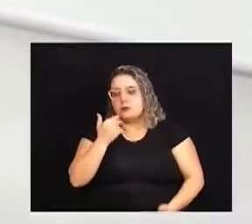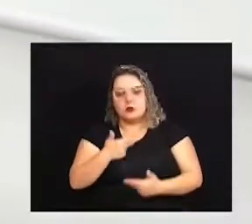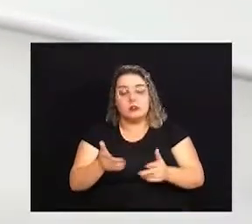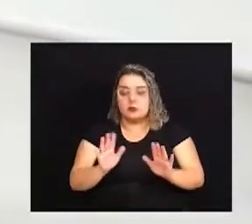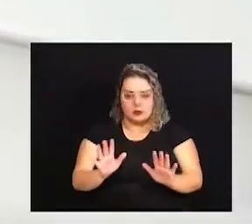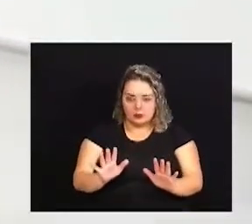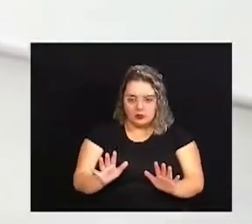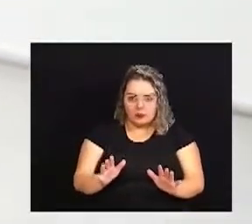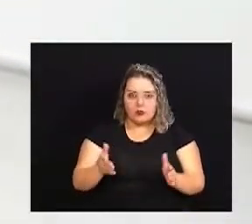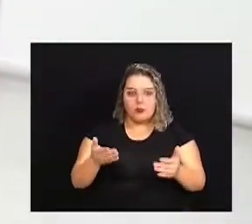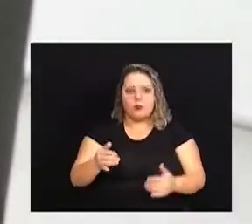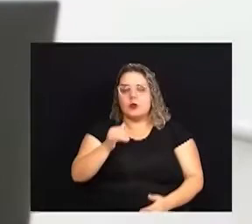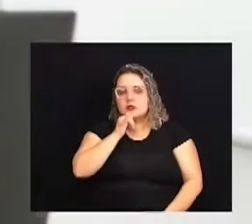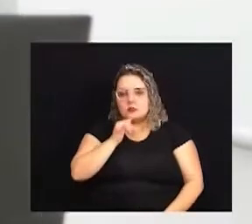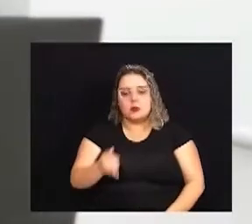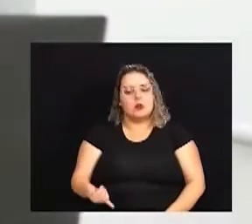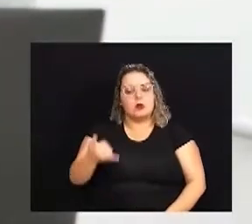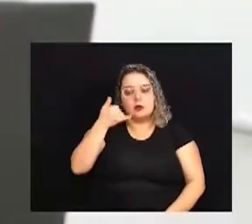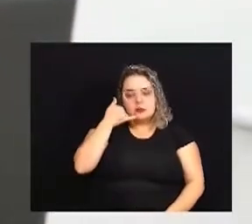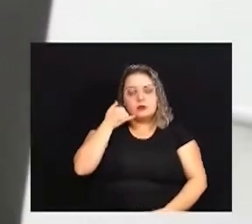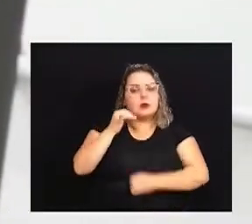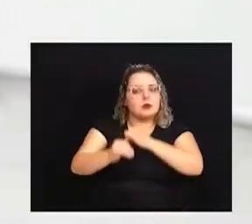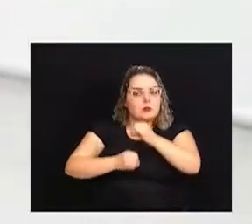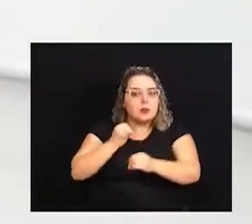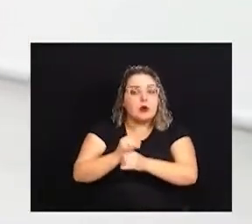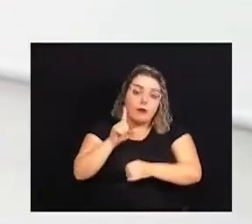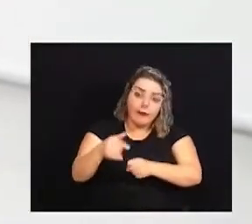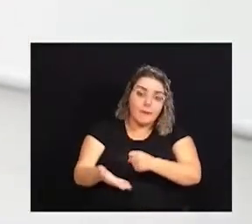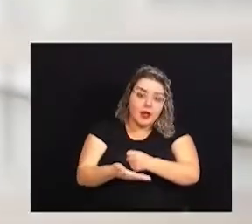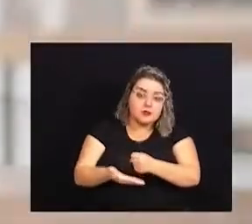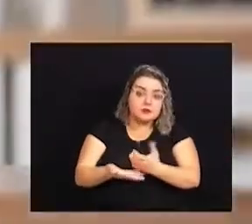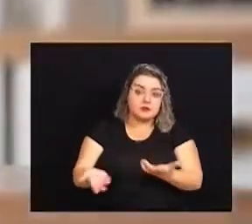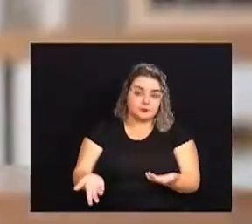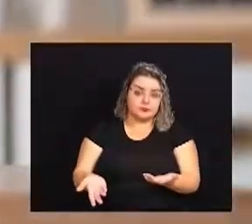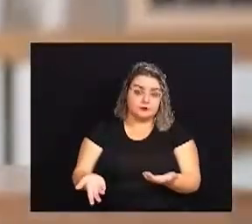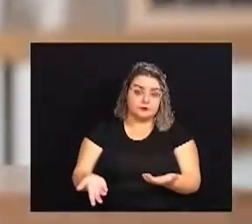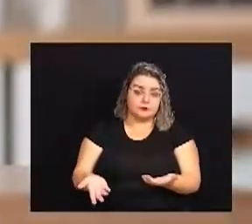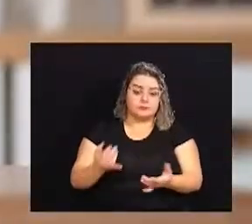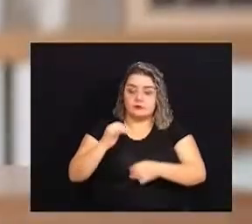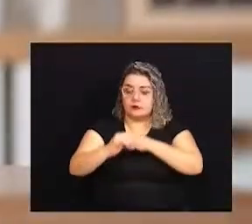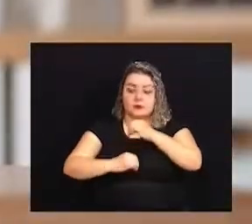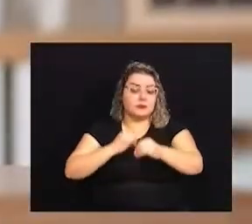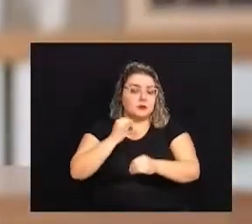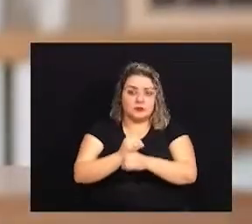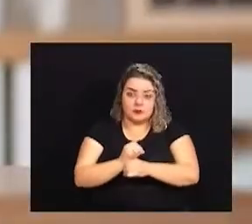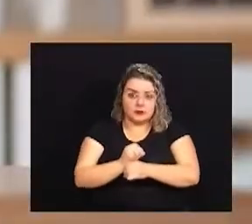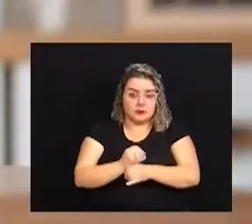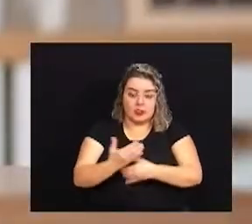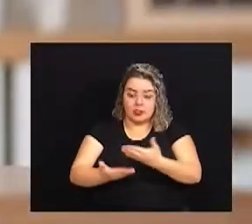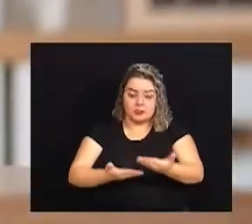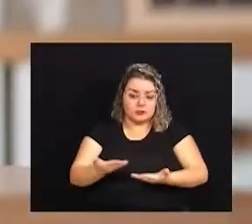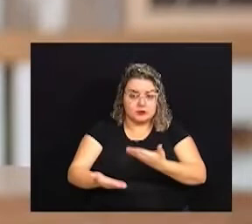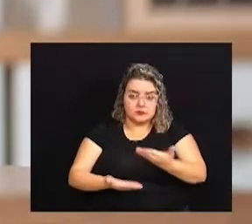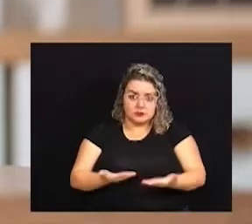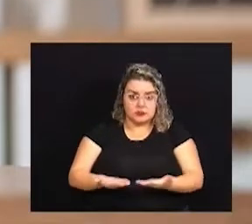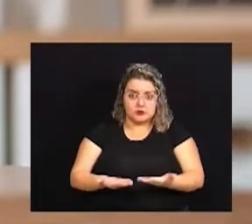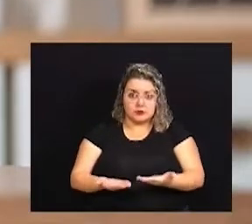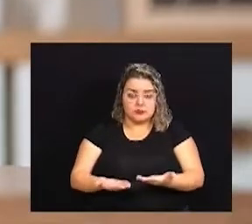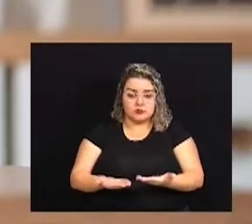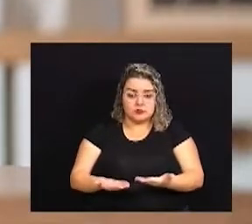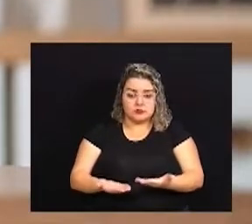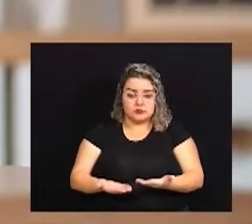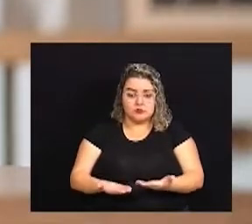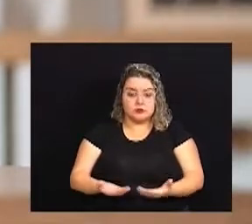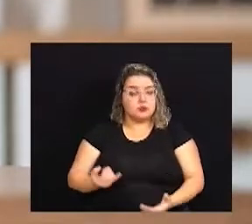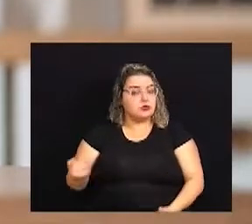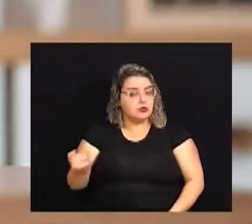estou falando de comida. Não. Hoje, por exemplo, o telefone celular, a internet é básico. A internet virou um serviço